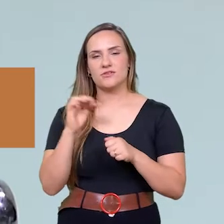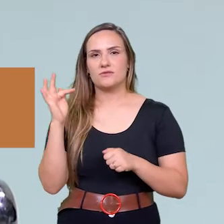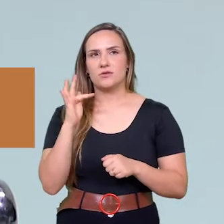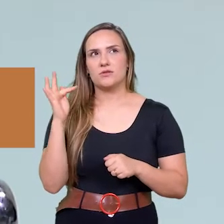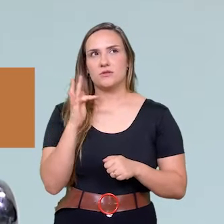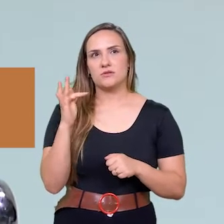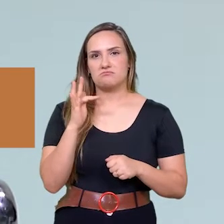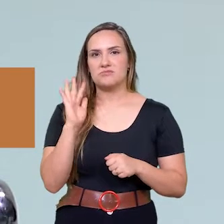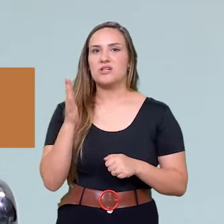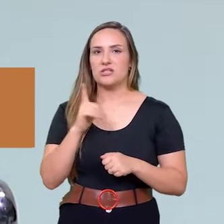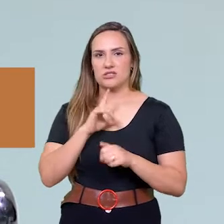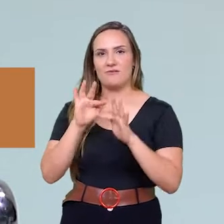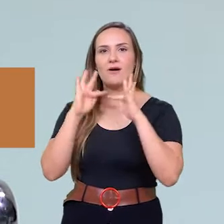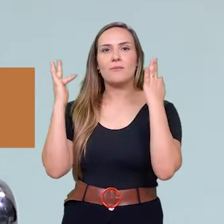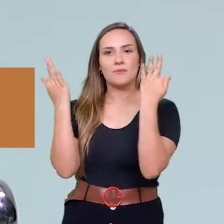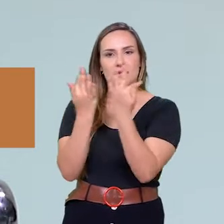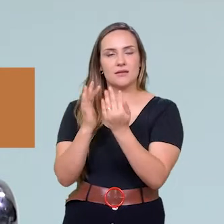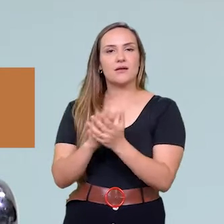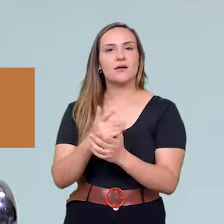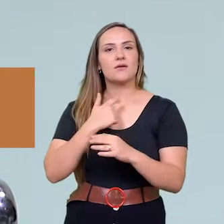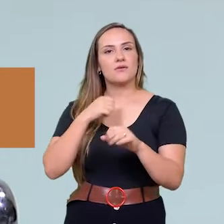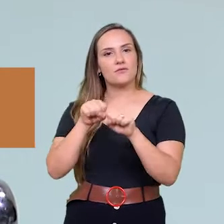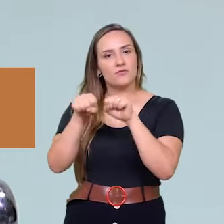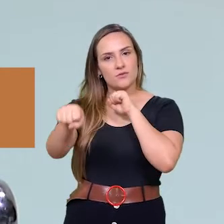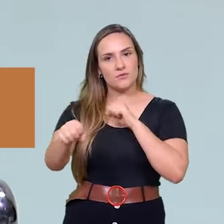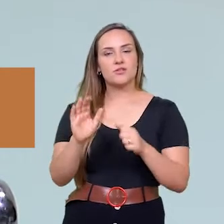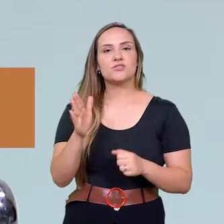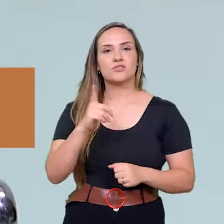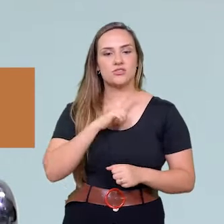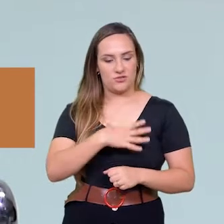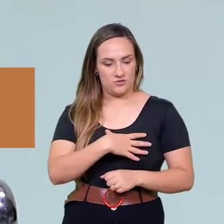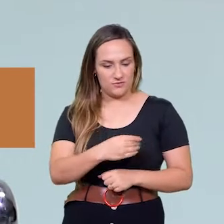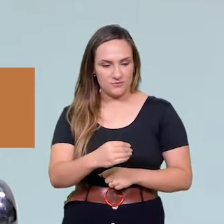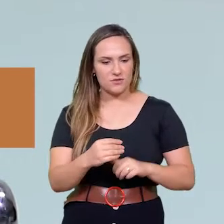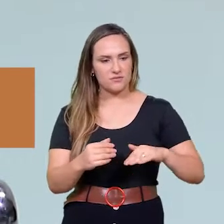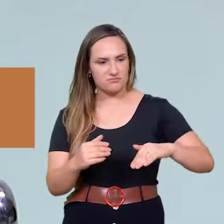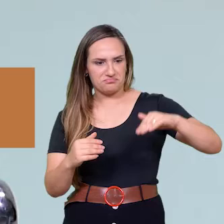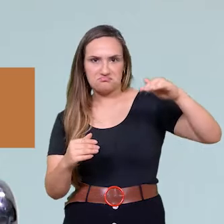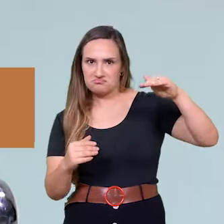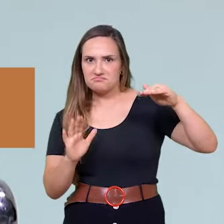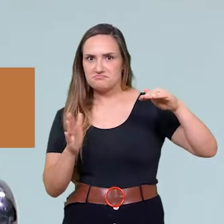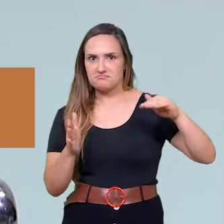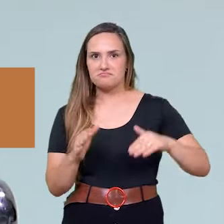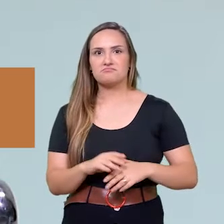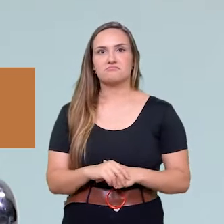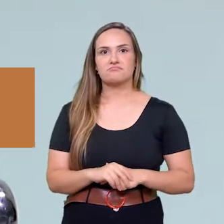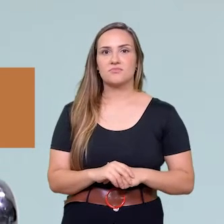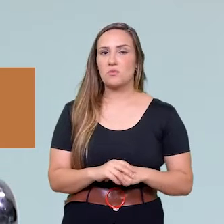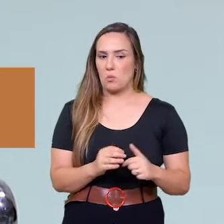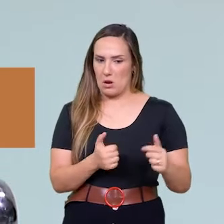fiz faculdade já com família constituída. Quando me formei, já tinha crianças grandes,